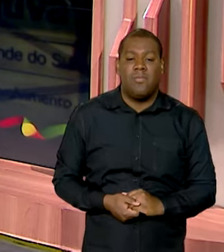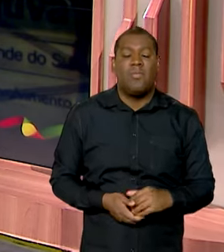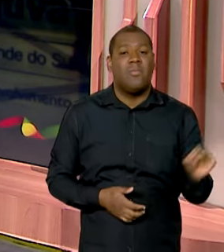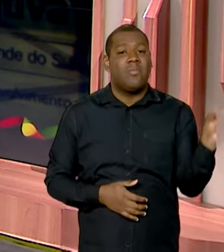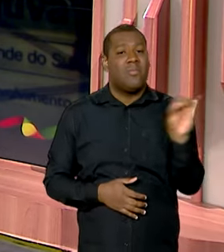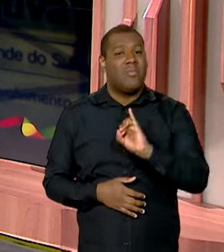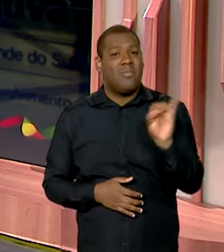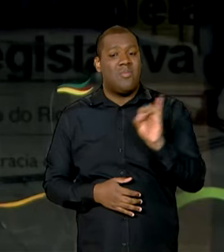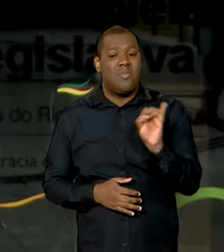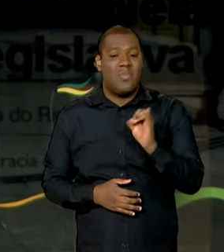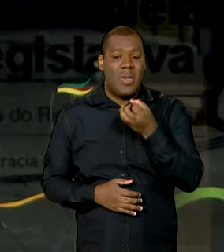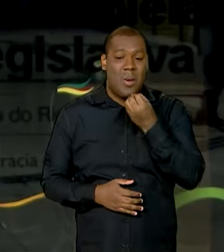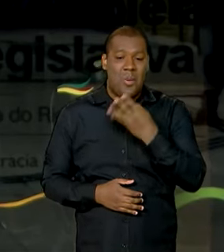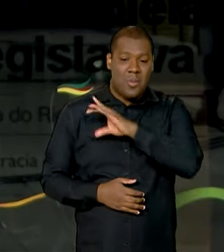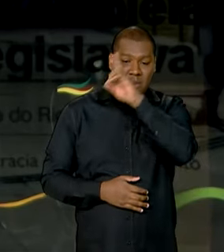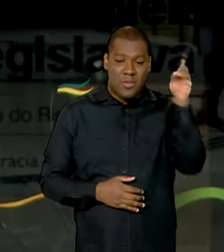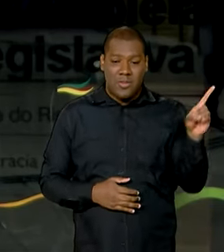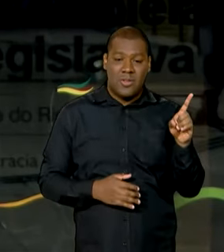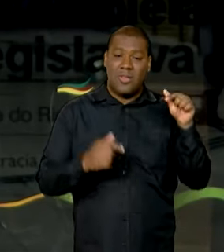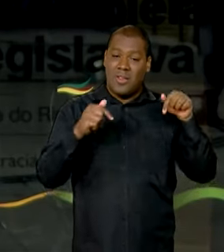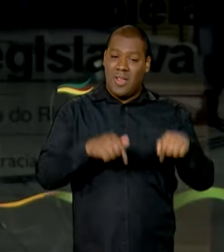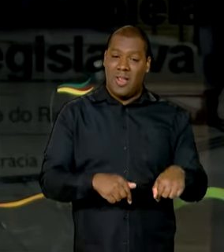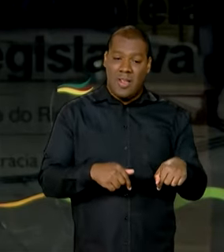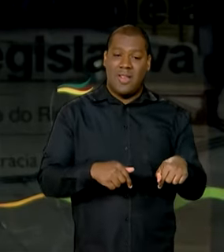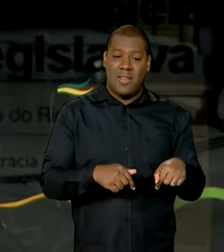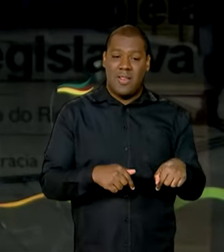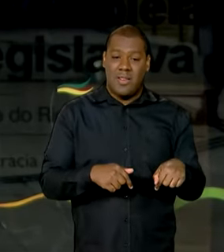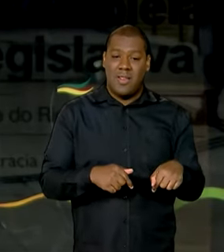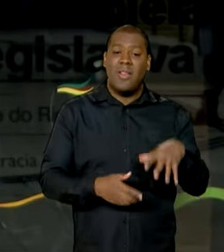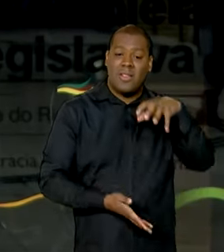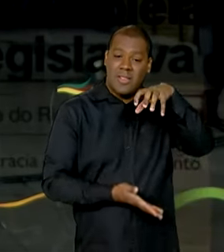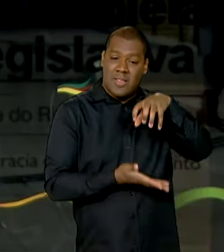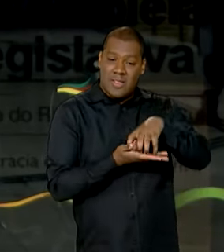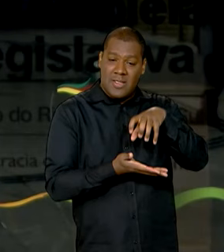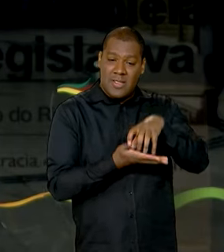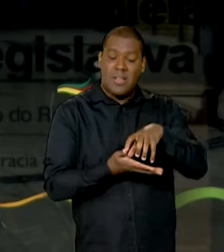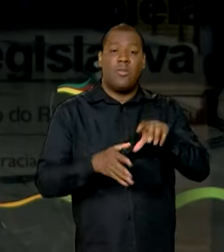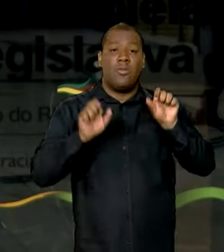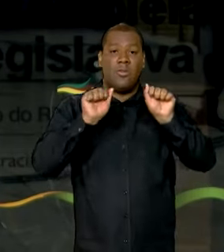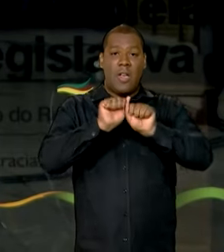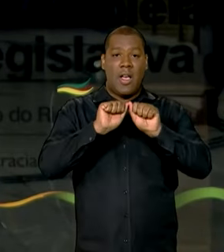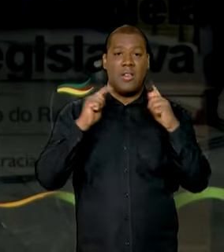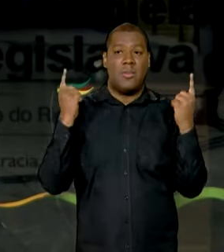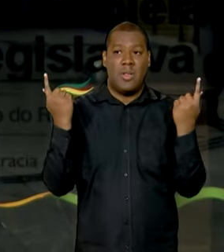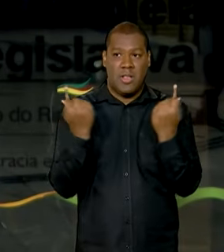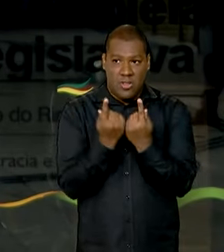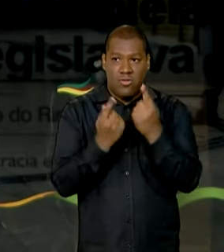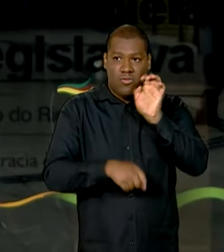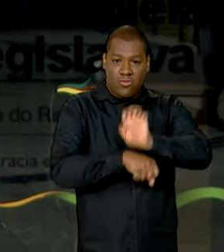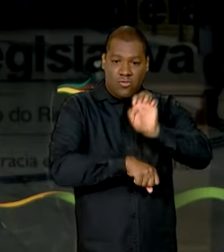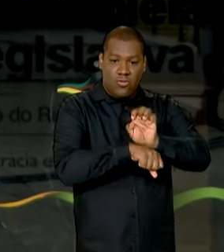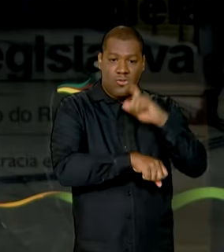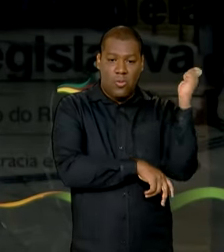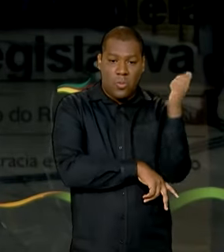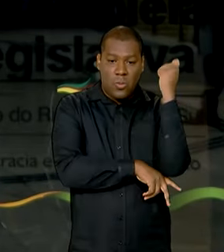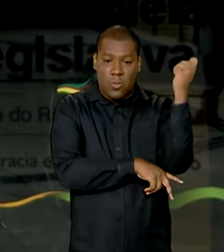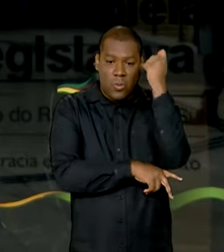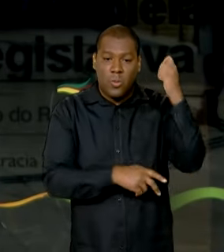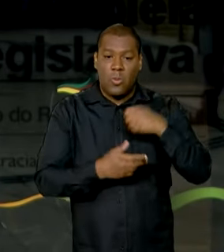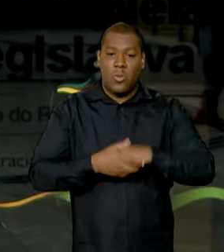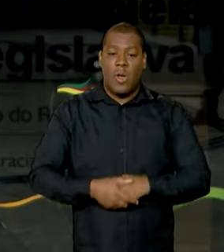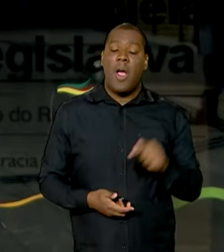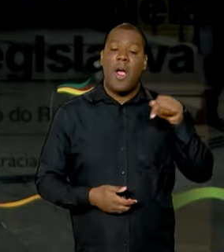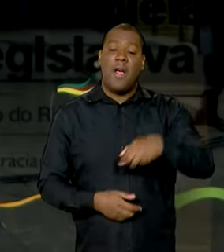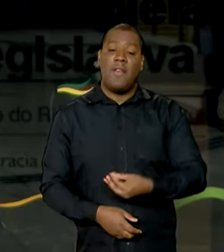Oi, Karine. A gente está aqui no Palácio Farroupilha, que é a sede da Assembleia Legislativa do Rio Grande do Sul. A gente está aqui porque